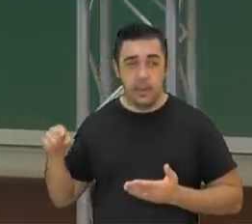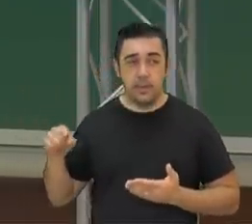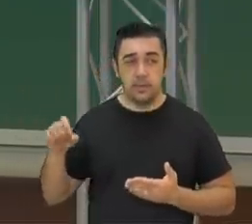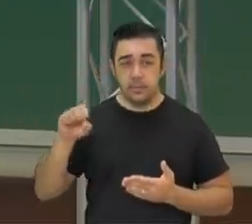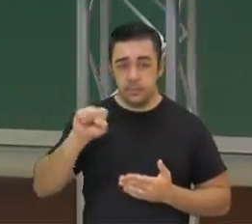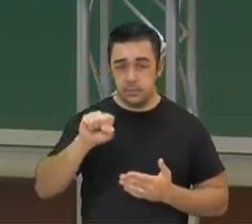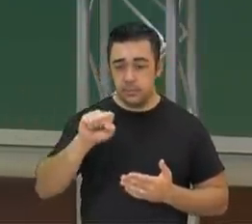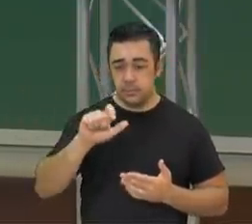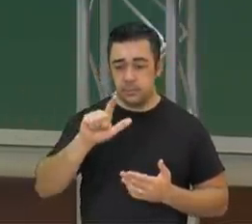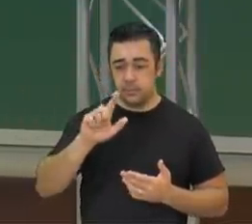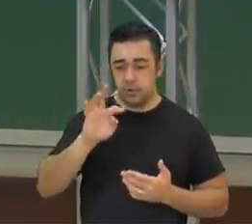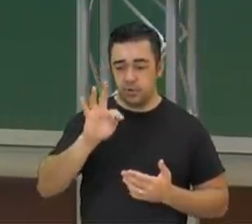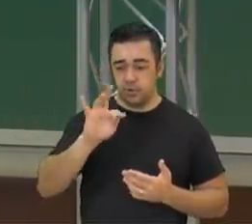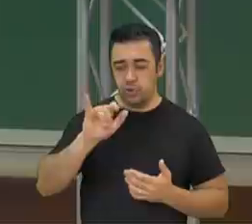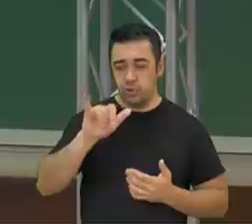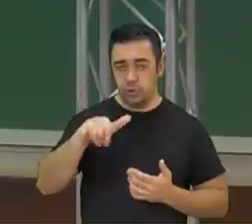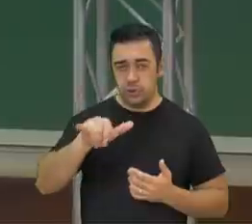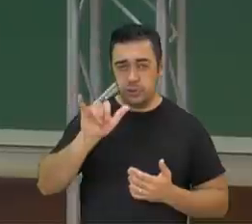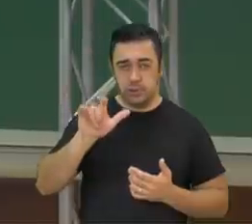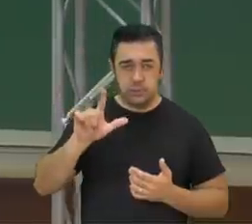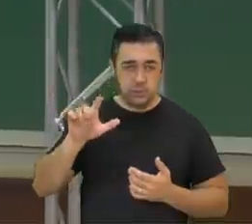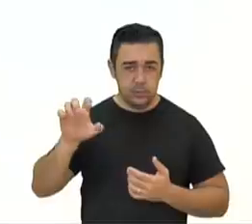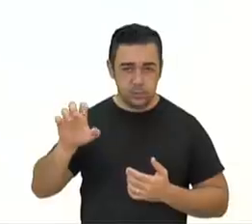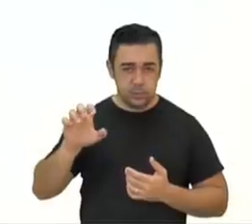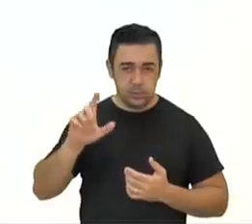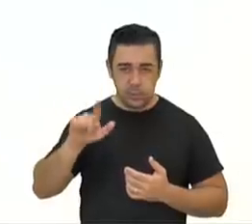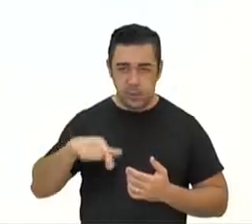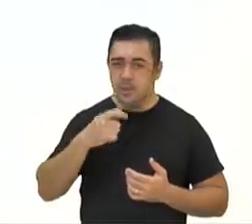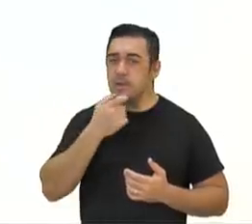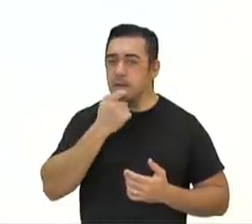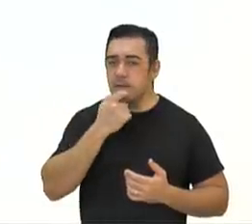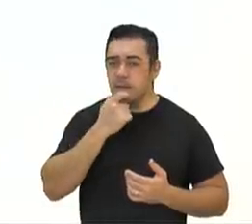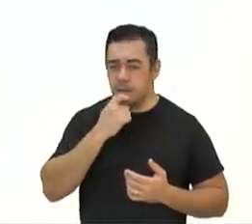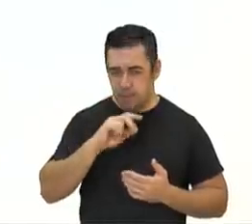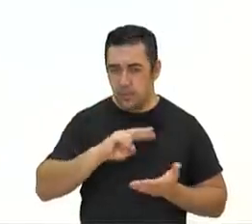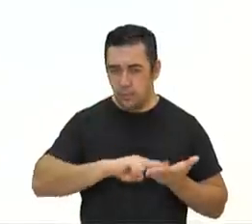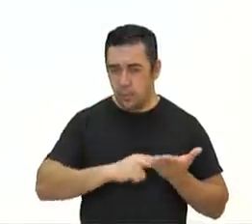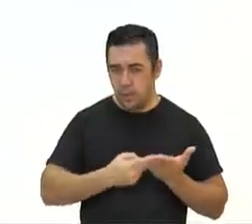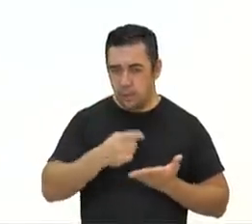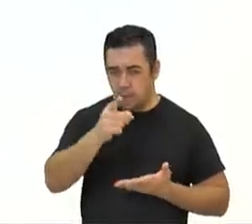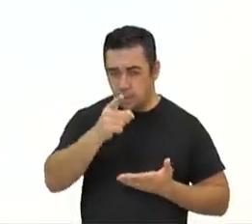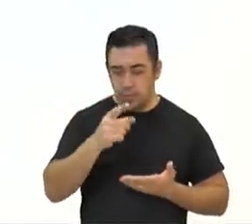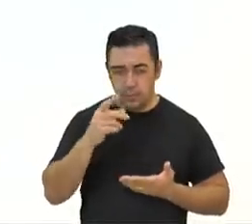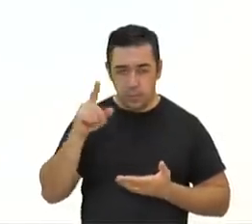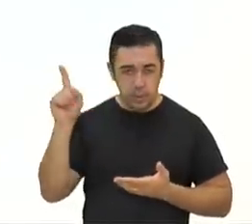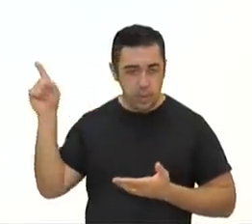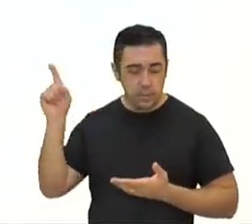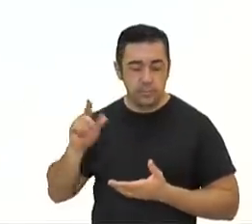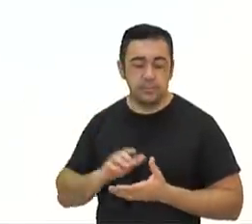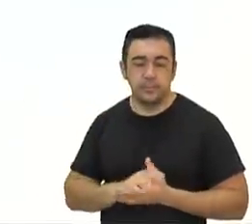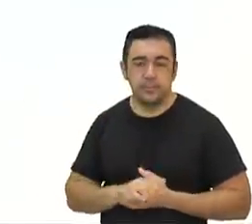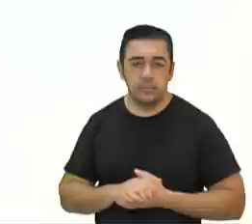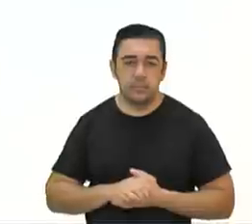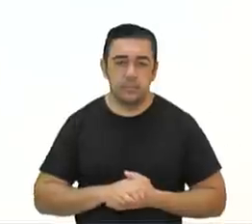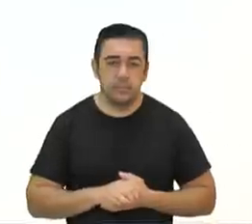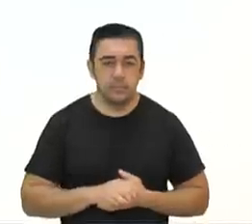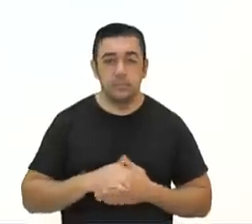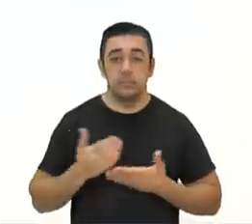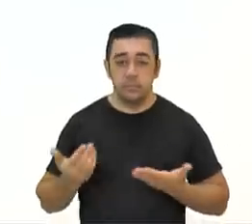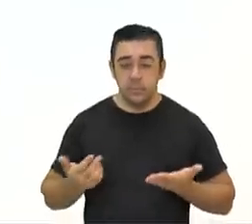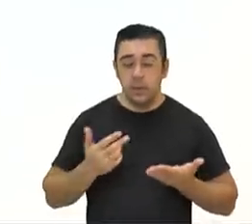escrito em língua inglesa, como vocês podem ver. Né? Então eu vou traduzir brevemente ele para vocês, o que, que diz aqui. Então o